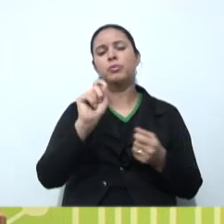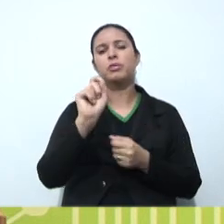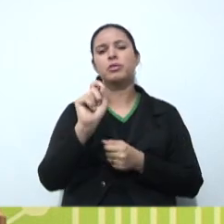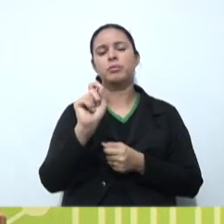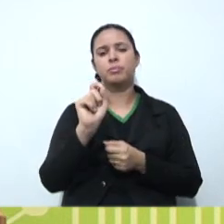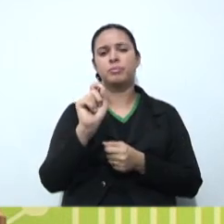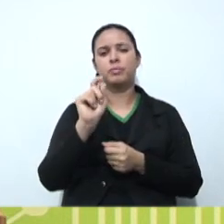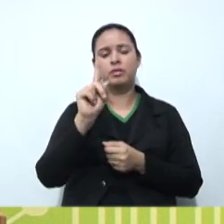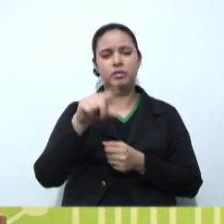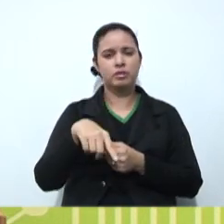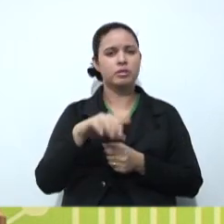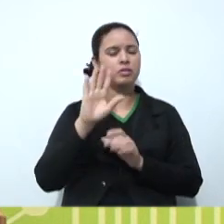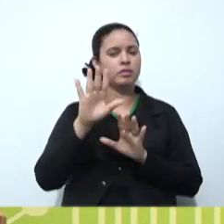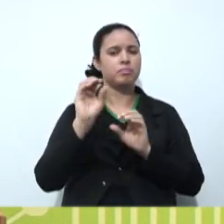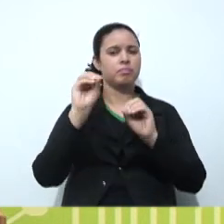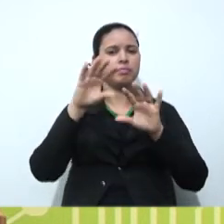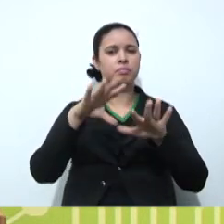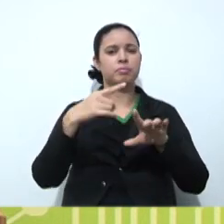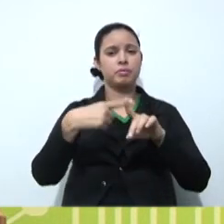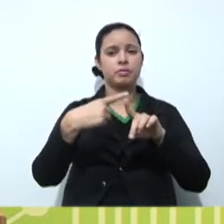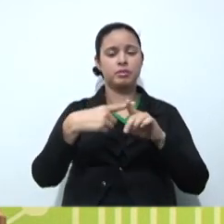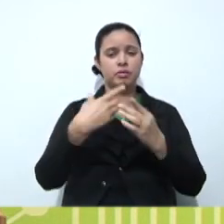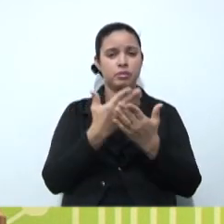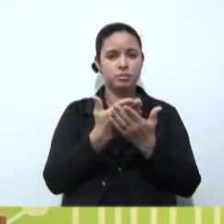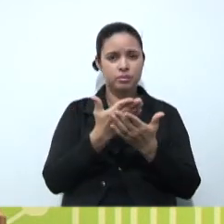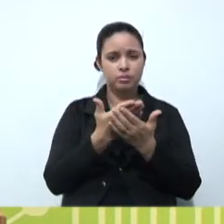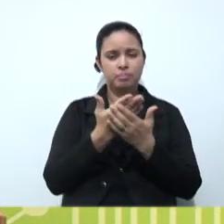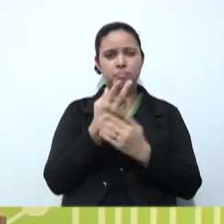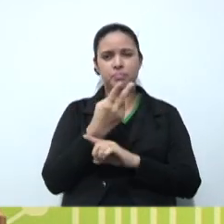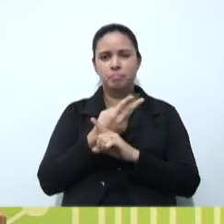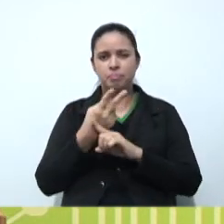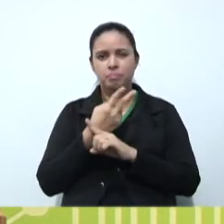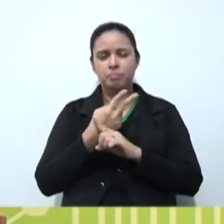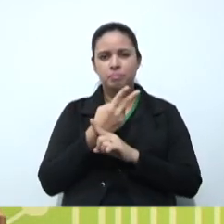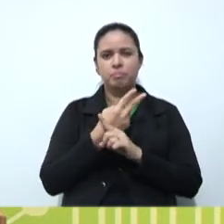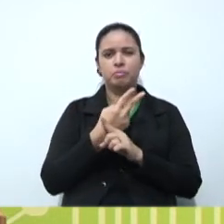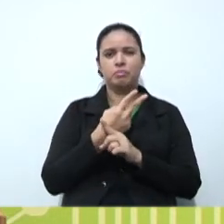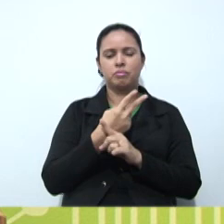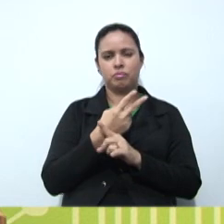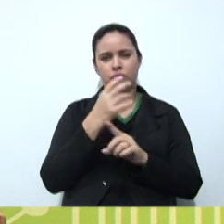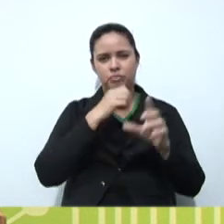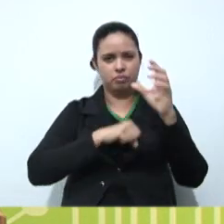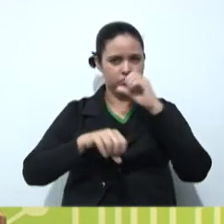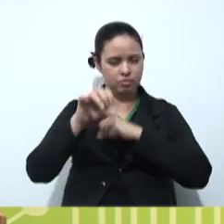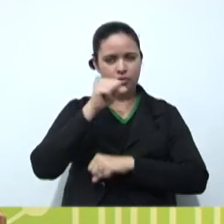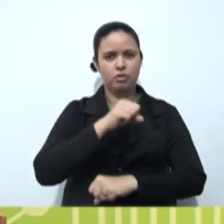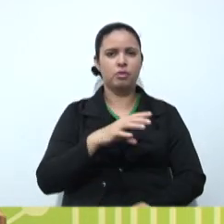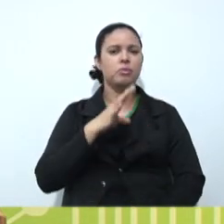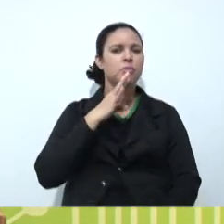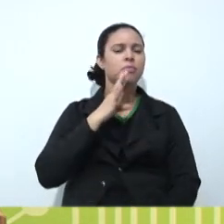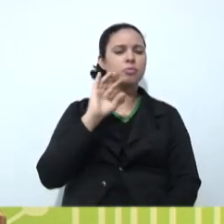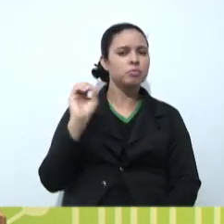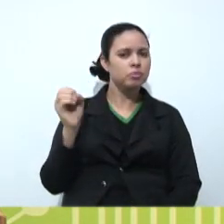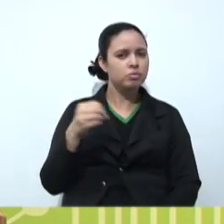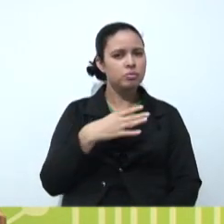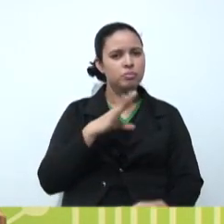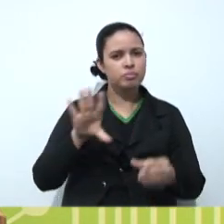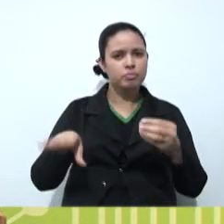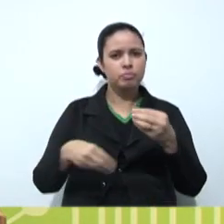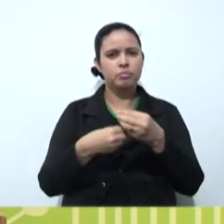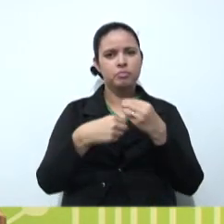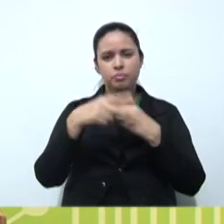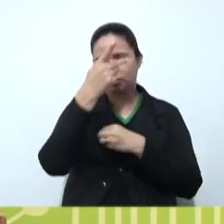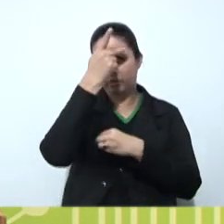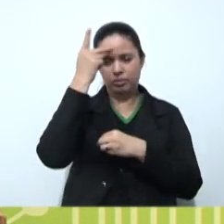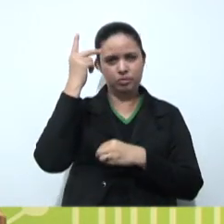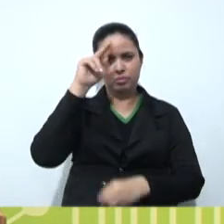pessoas muito abençoadas porque estão estudando, estão buscando um conhecimento novo que vai agregar valor pessoal e